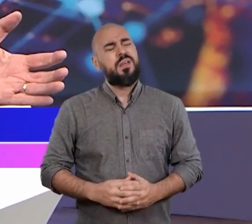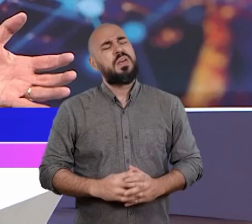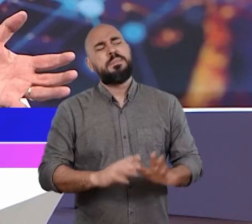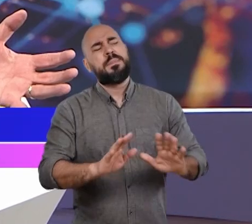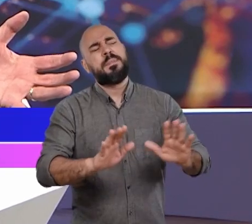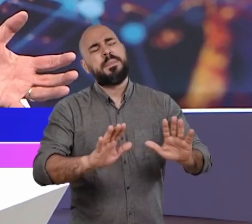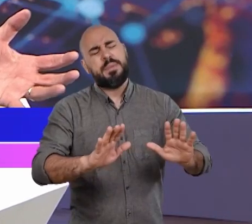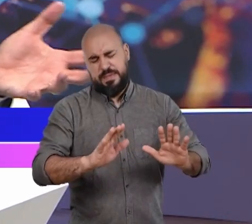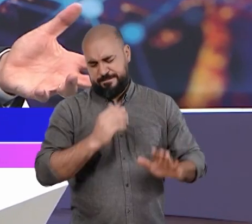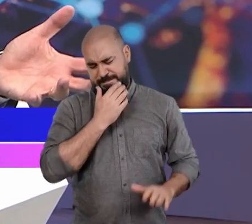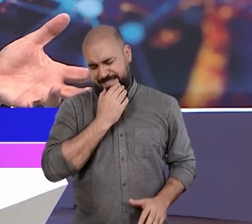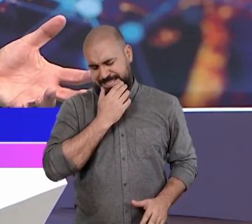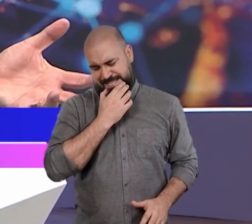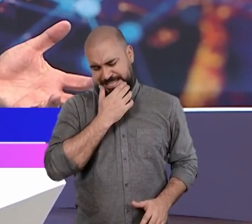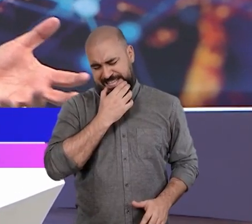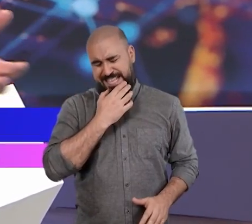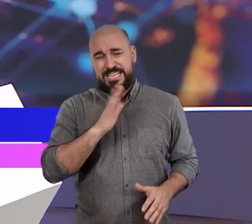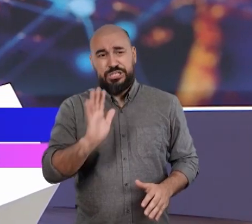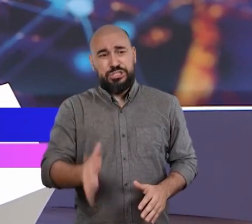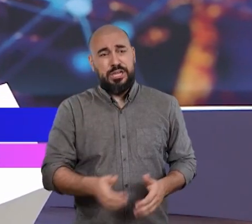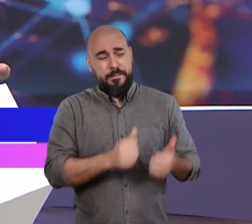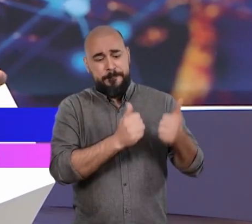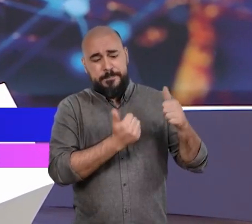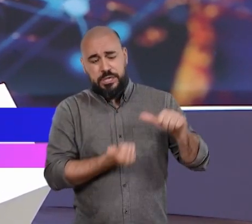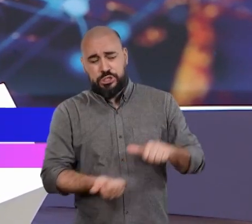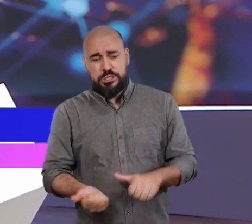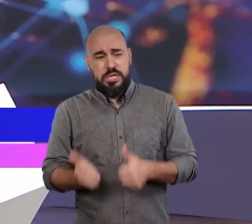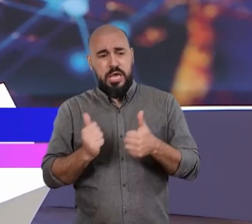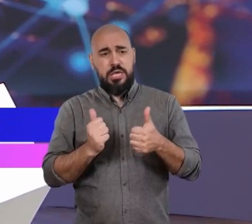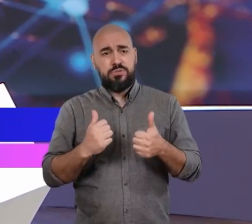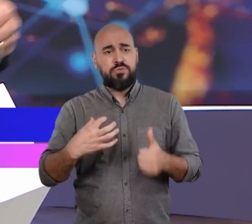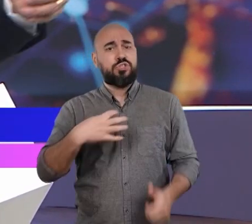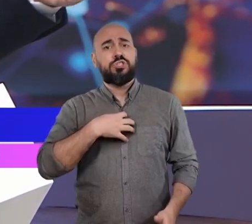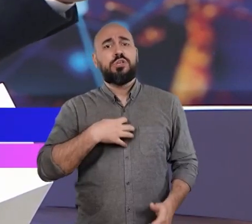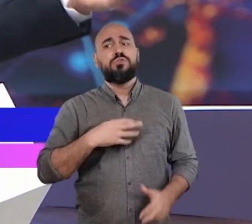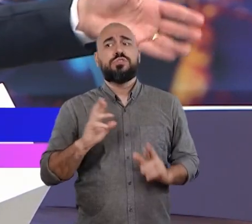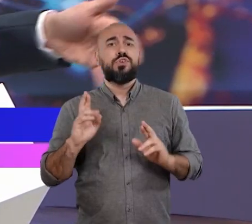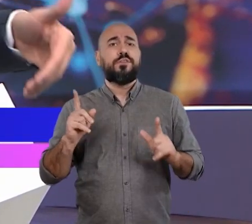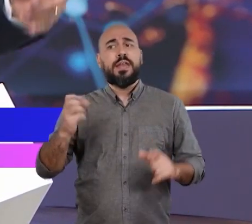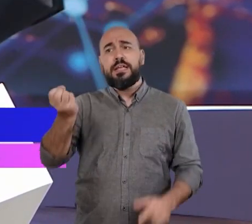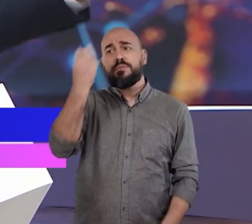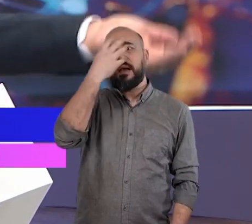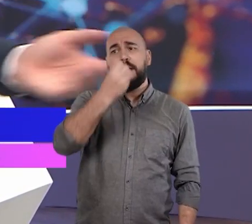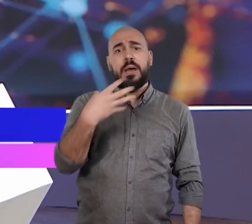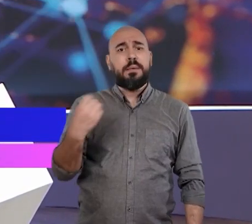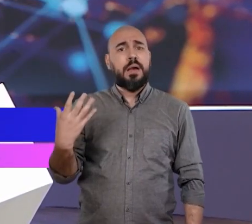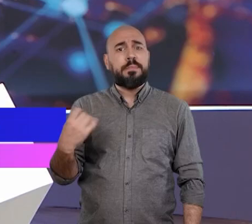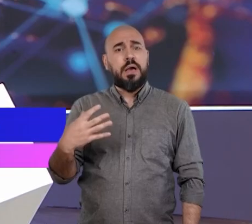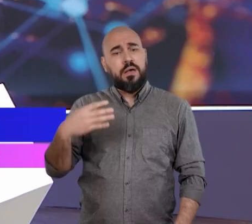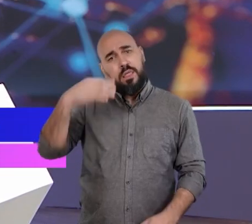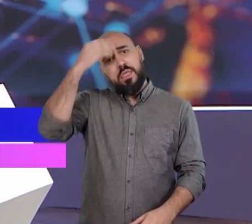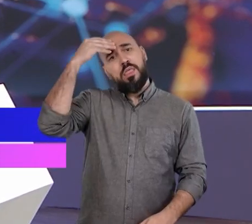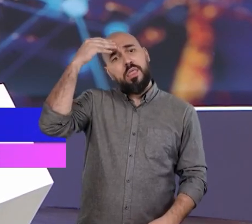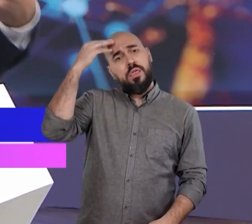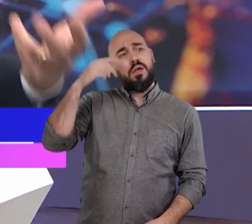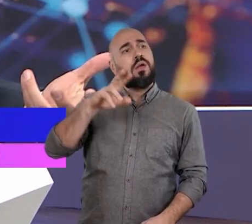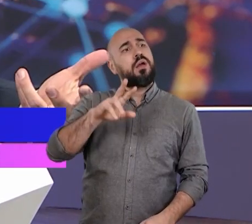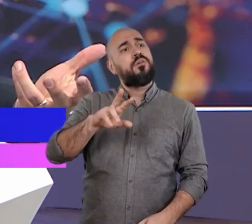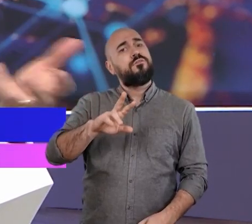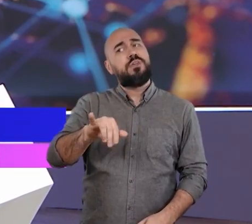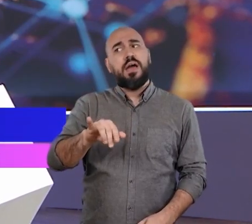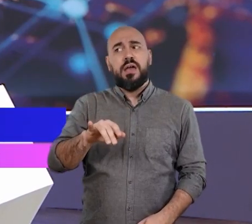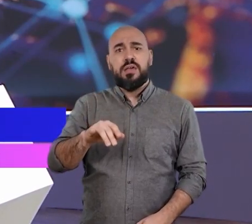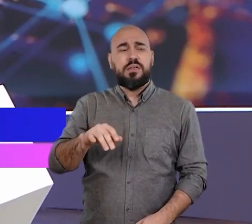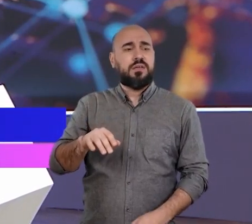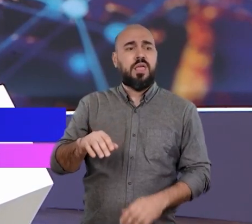mas se eu for batizado agora de uma outra forma, diferente daquilo que os meus pais, meus padrinhos fizeram, eu vou estar negando a